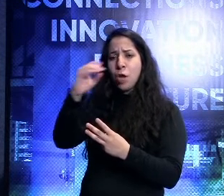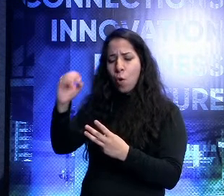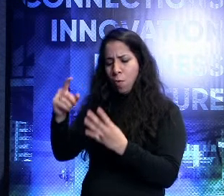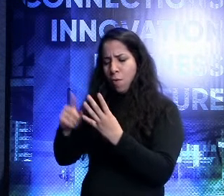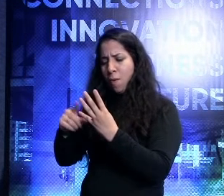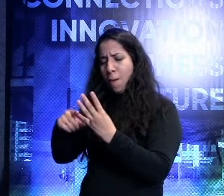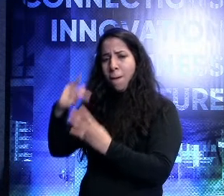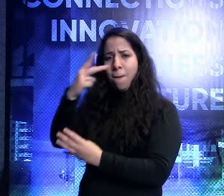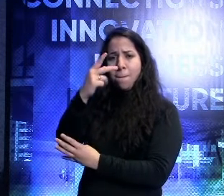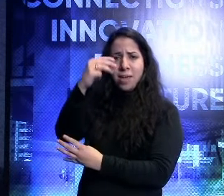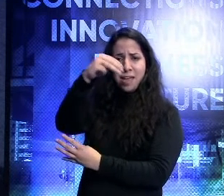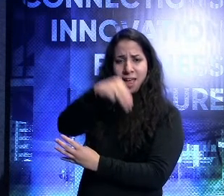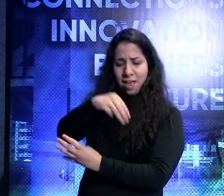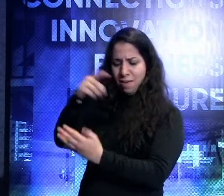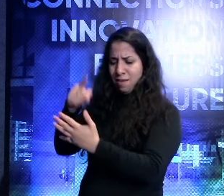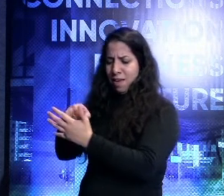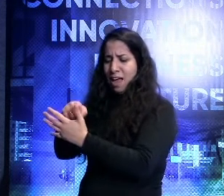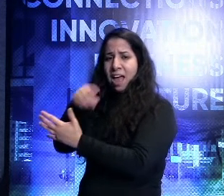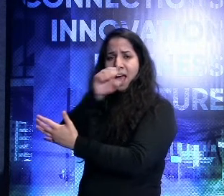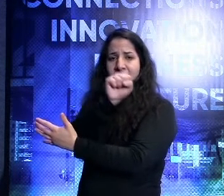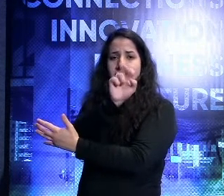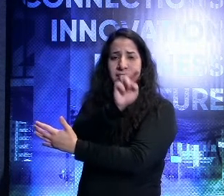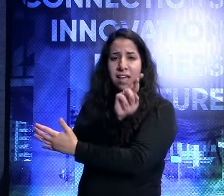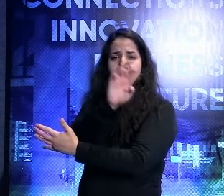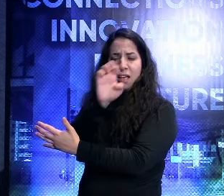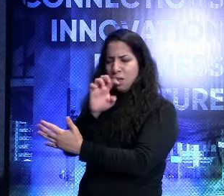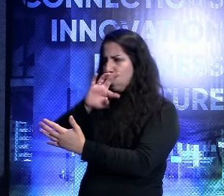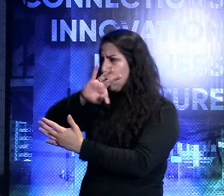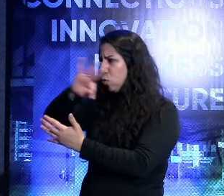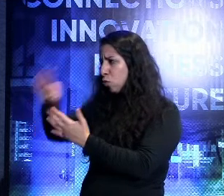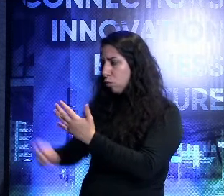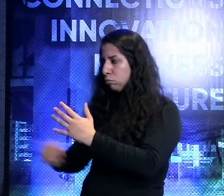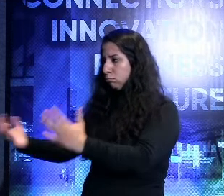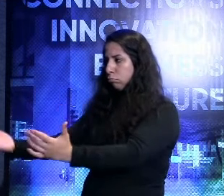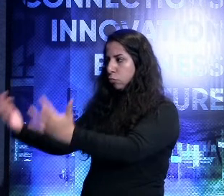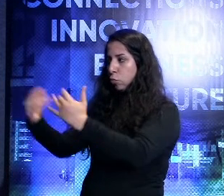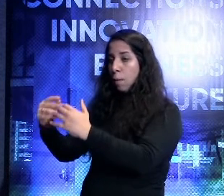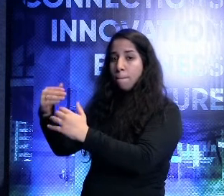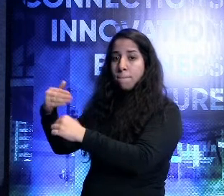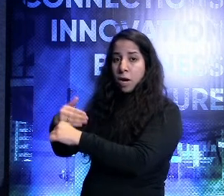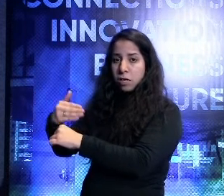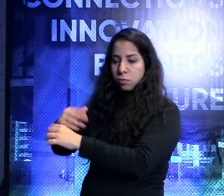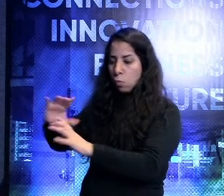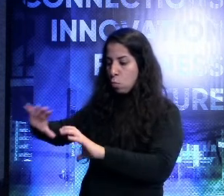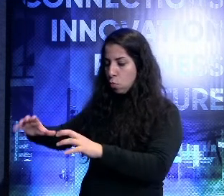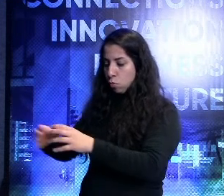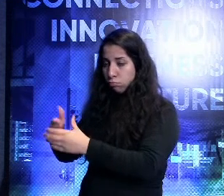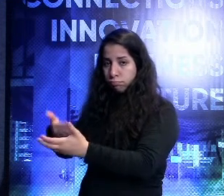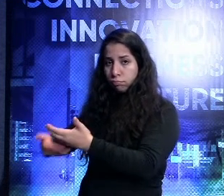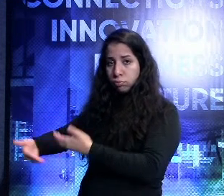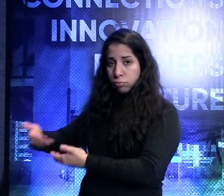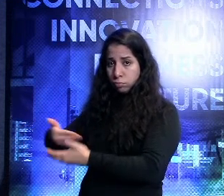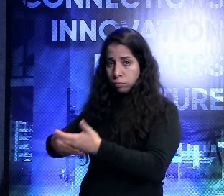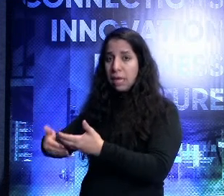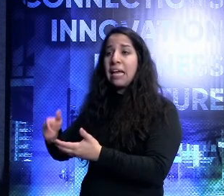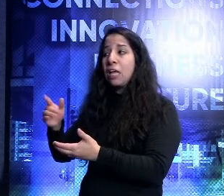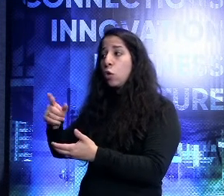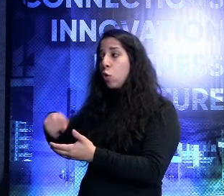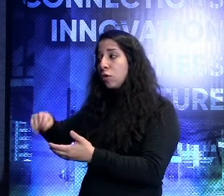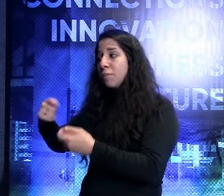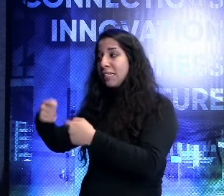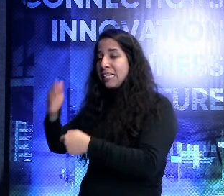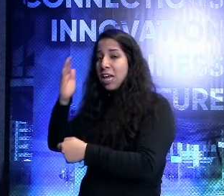outras siglas que vocês quiserem. É importante um briefing, onde todo mundo tem que saber o que vai fazer, isso é mega importante.